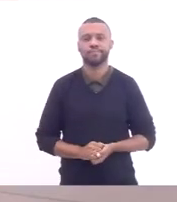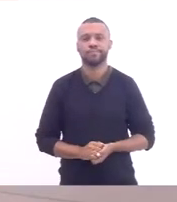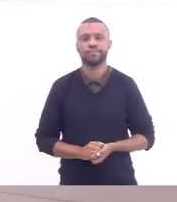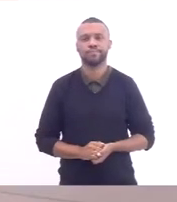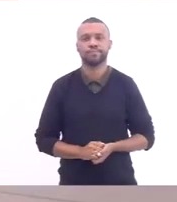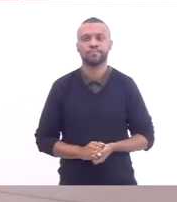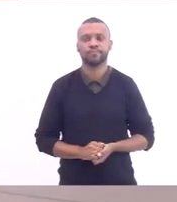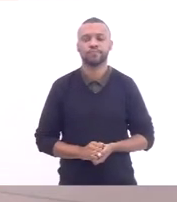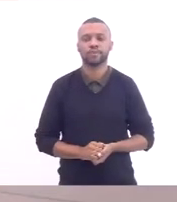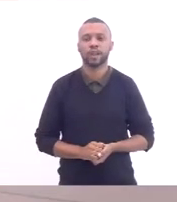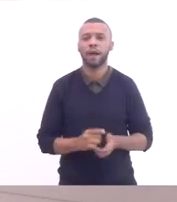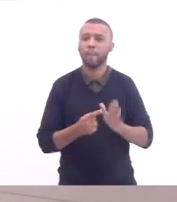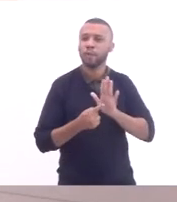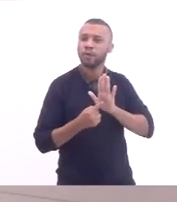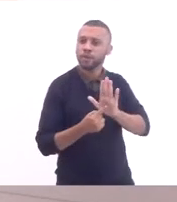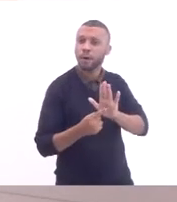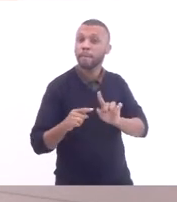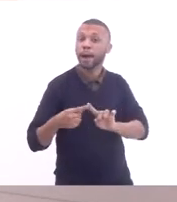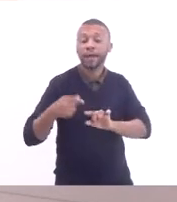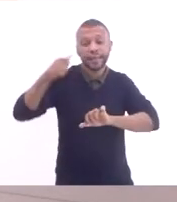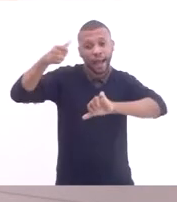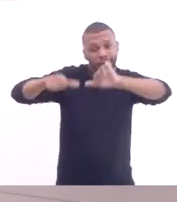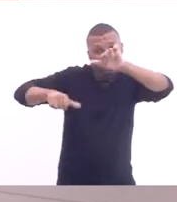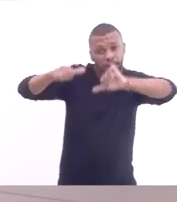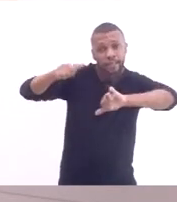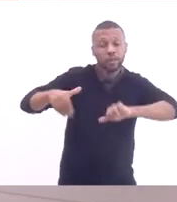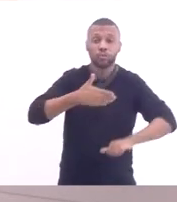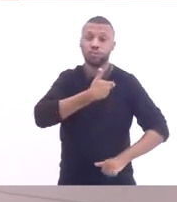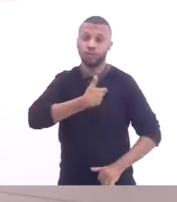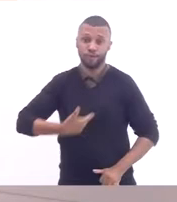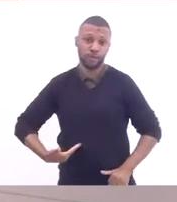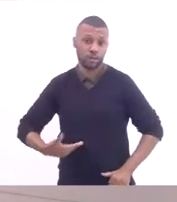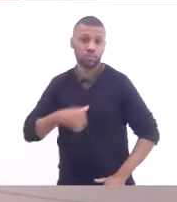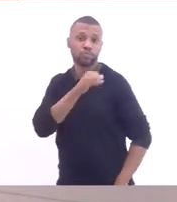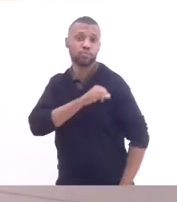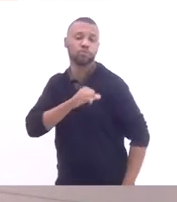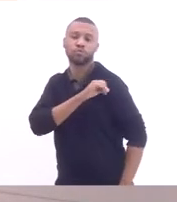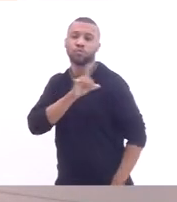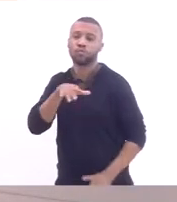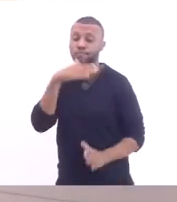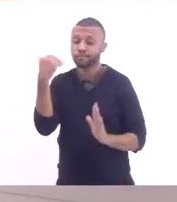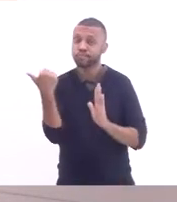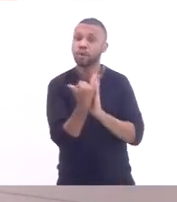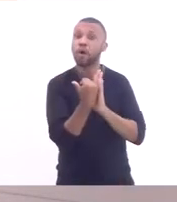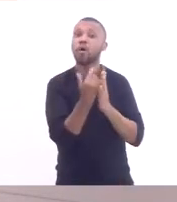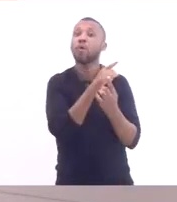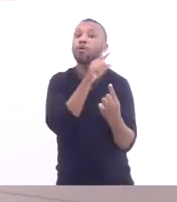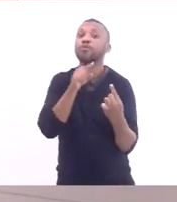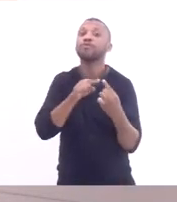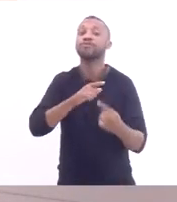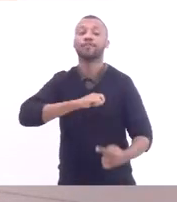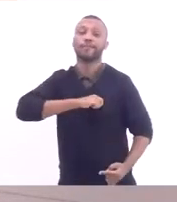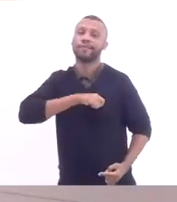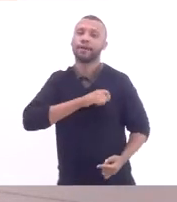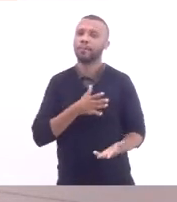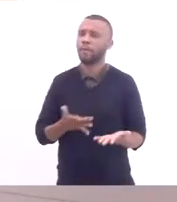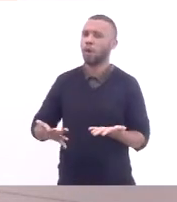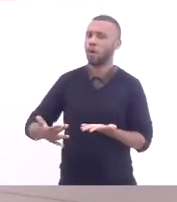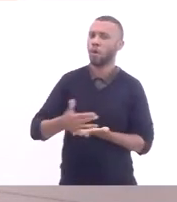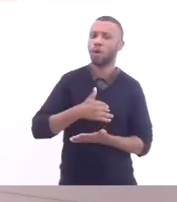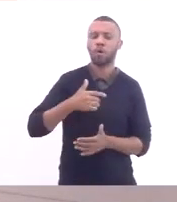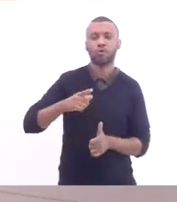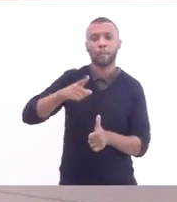demonstração e avaliação do Poder Executivo ao cumprimento das metas fiscais do